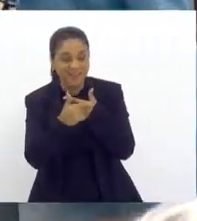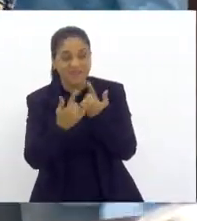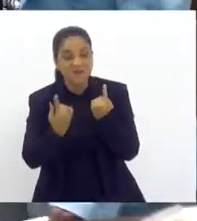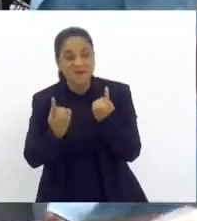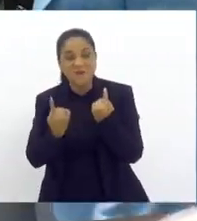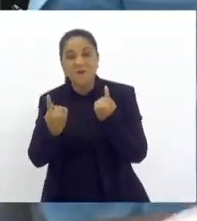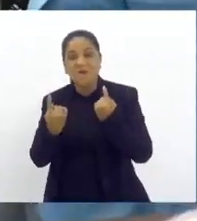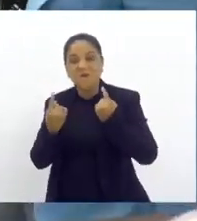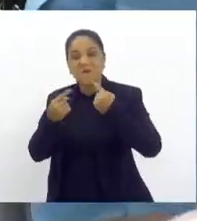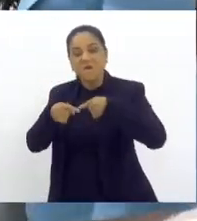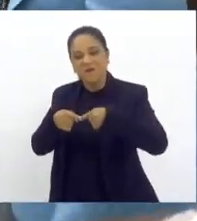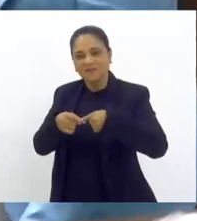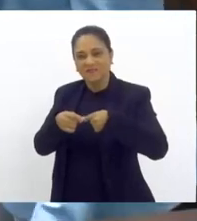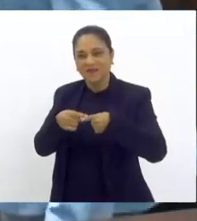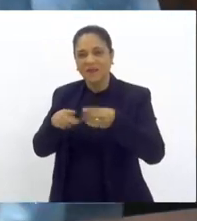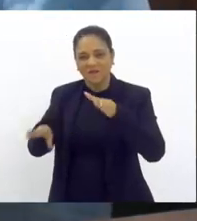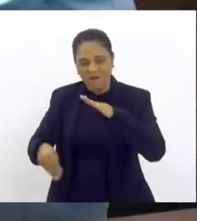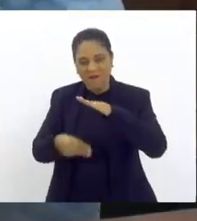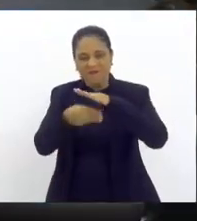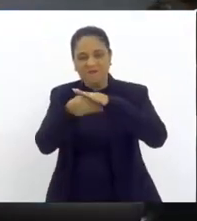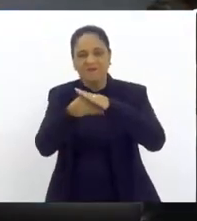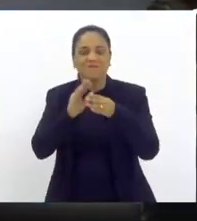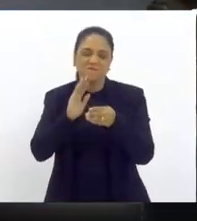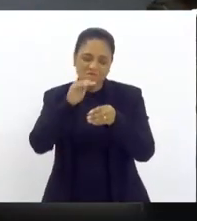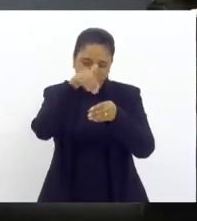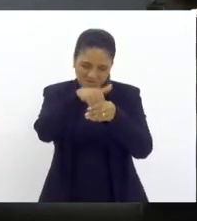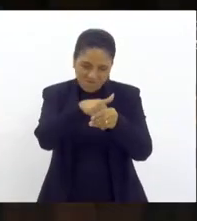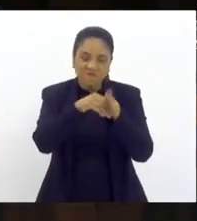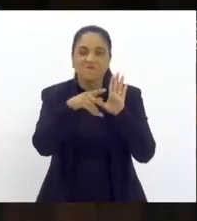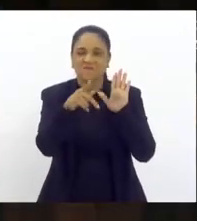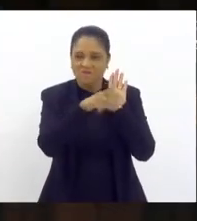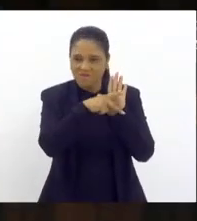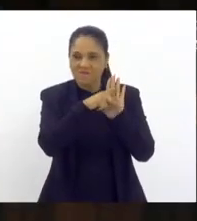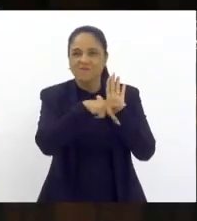Contrário à emenda, favorável ao projeto, presidente. Muito bem.